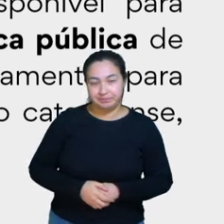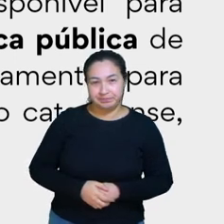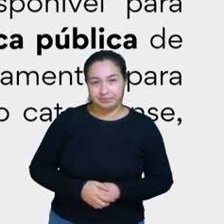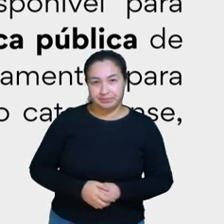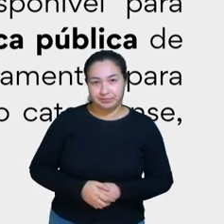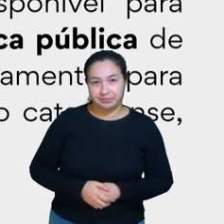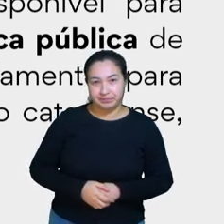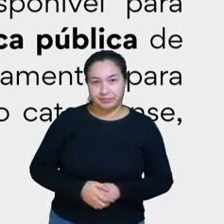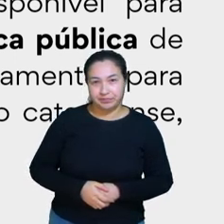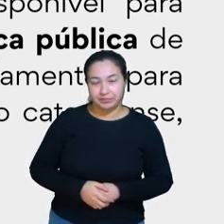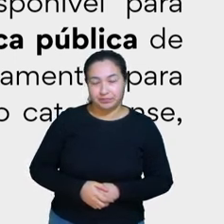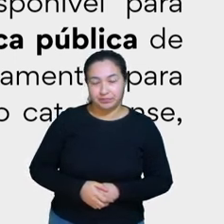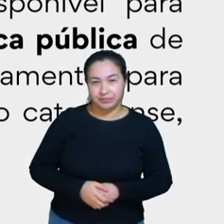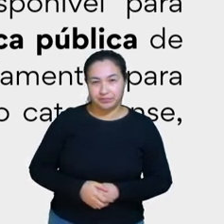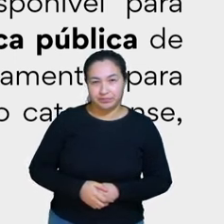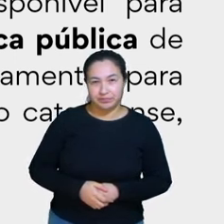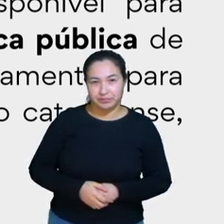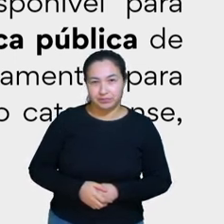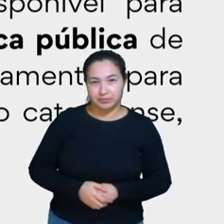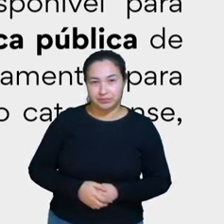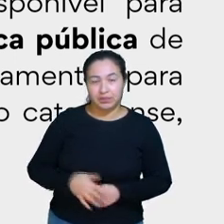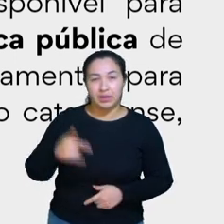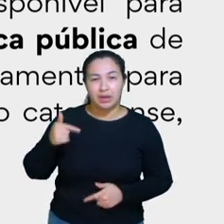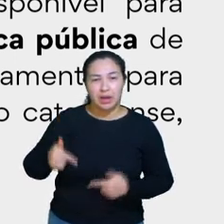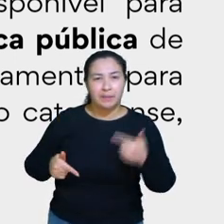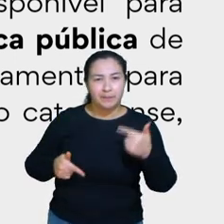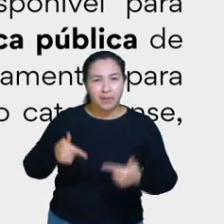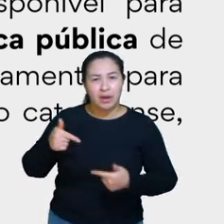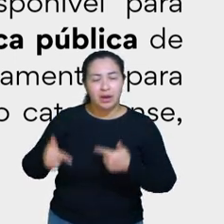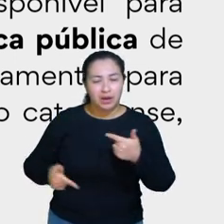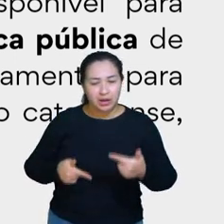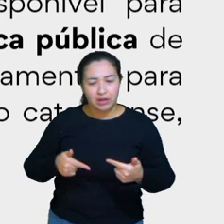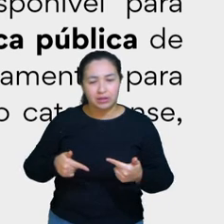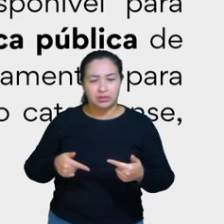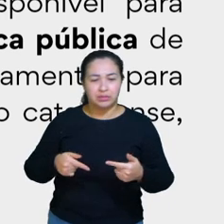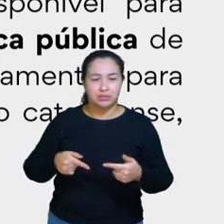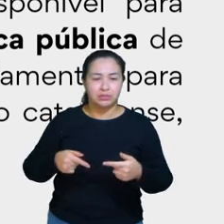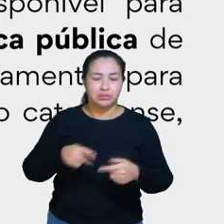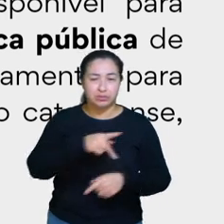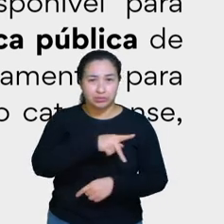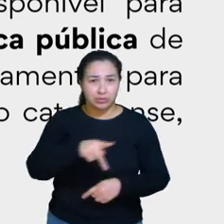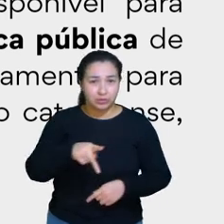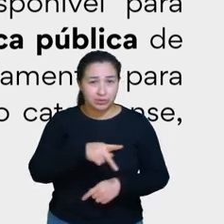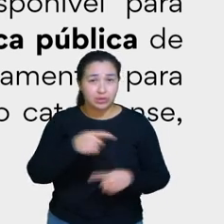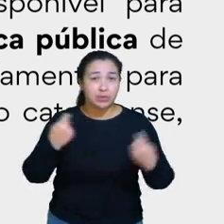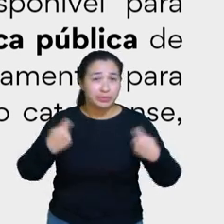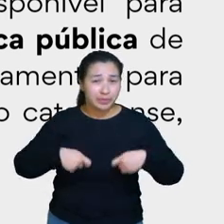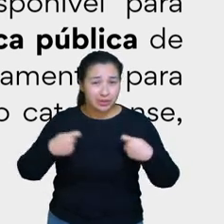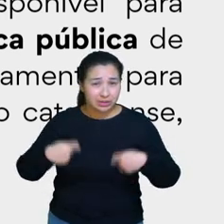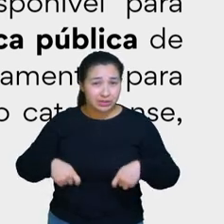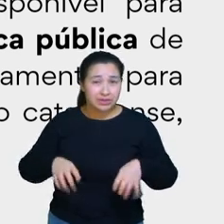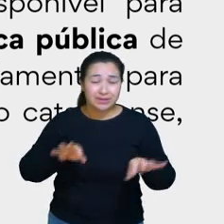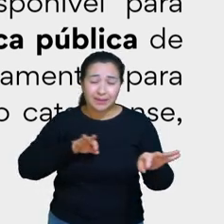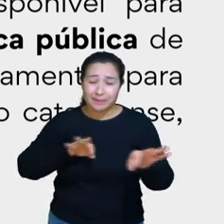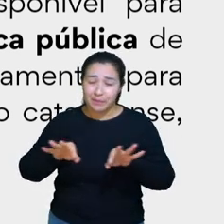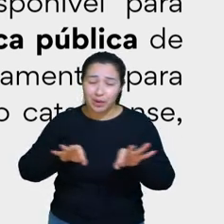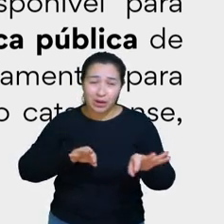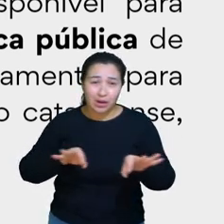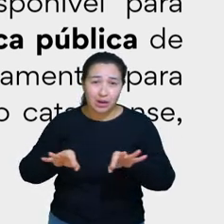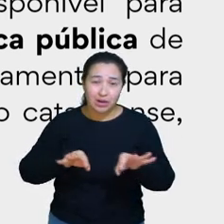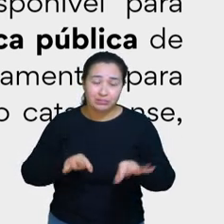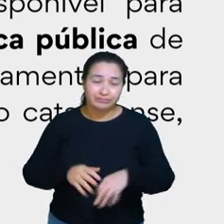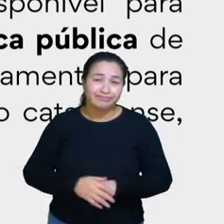carreira e e o o fazer do professor essas ações todas elas precisam ser planejadas nós não